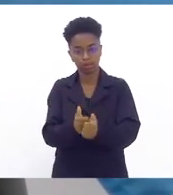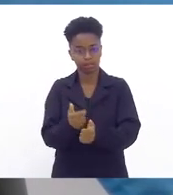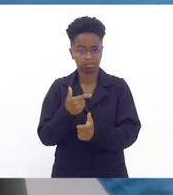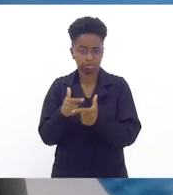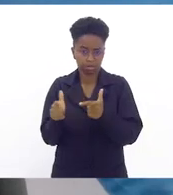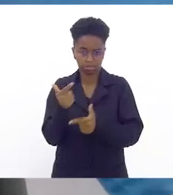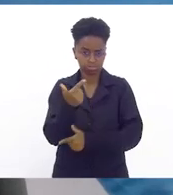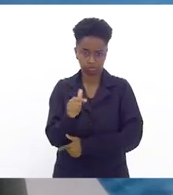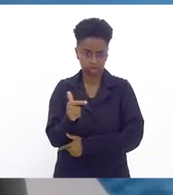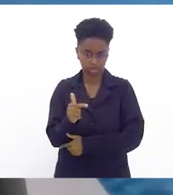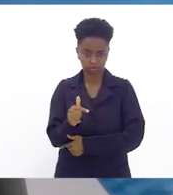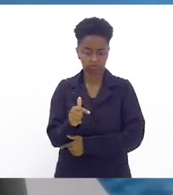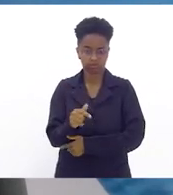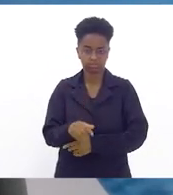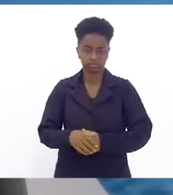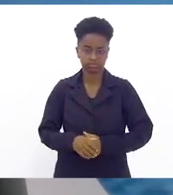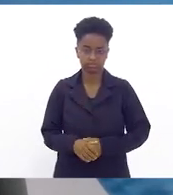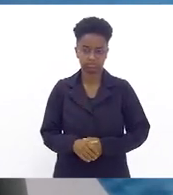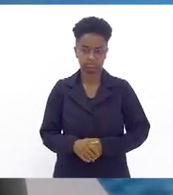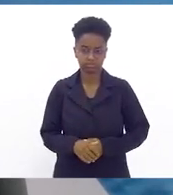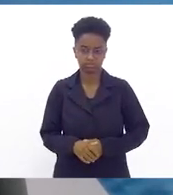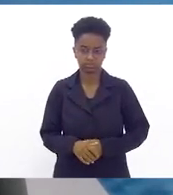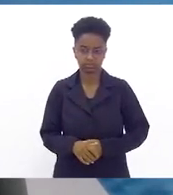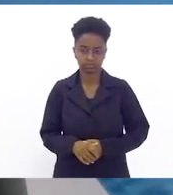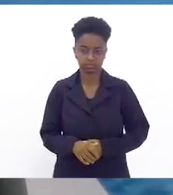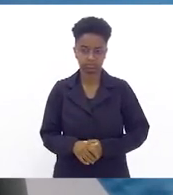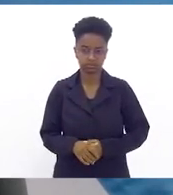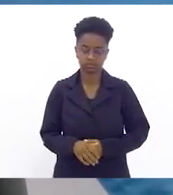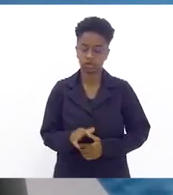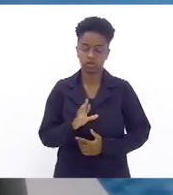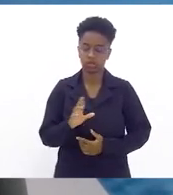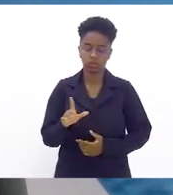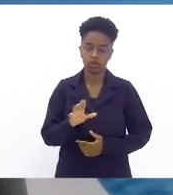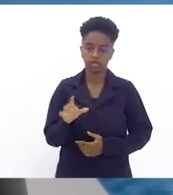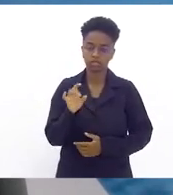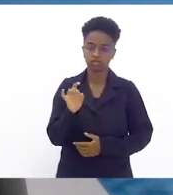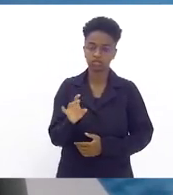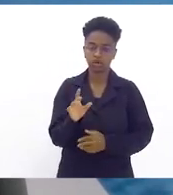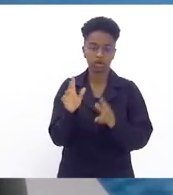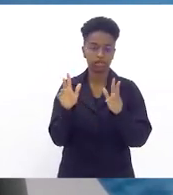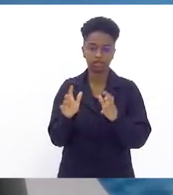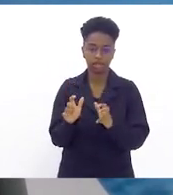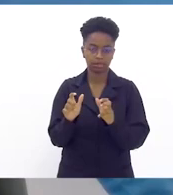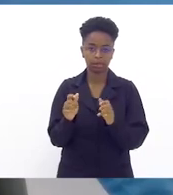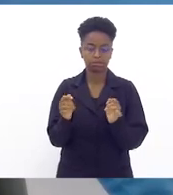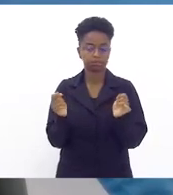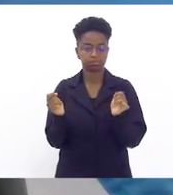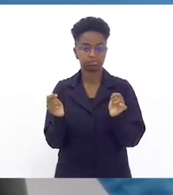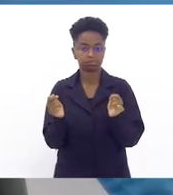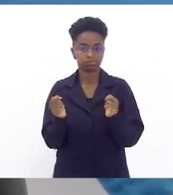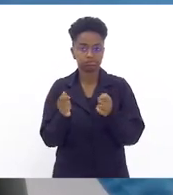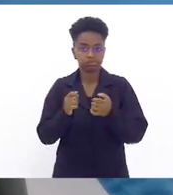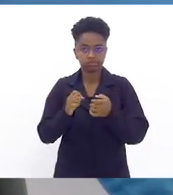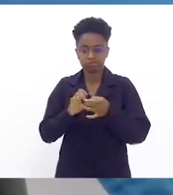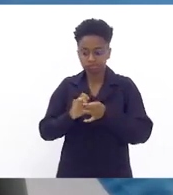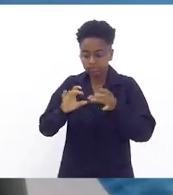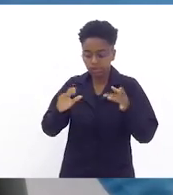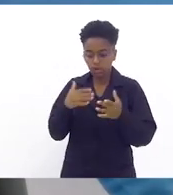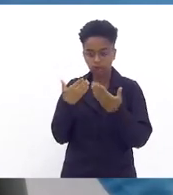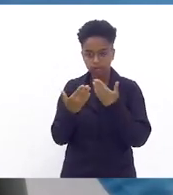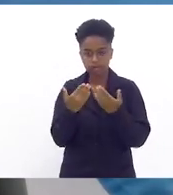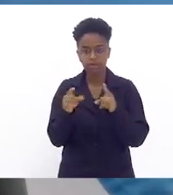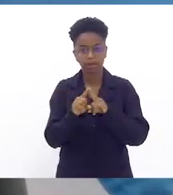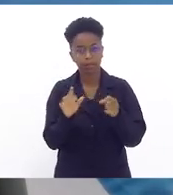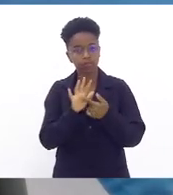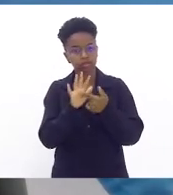vejo problema algum é eu não é só a questão de estar acessível a conversa mas de dar uma posição